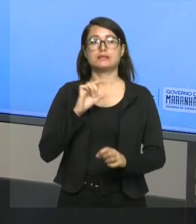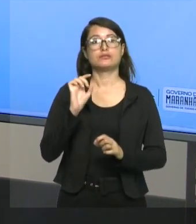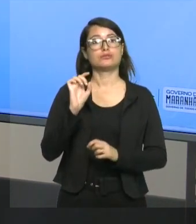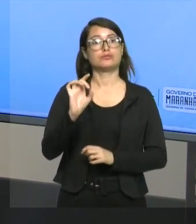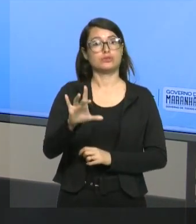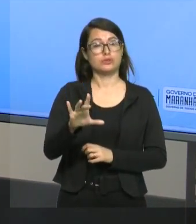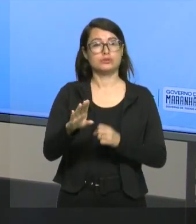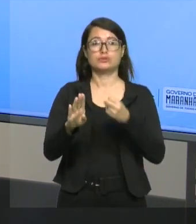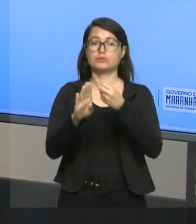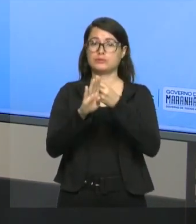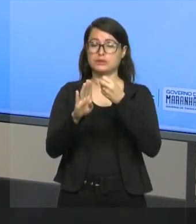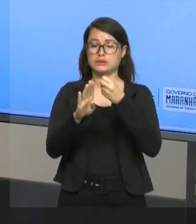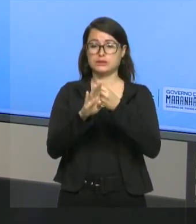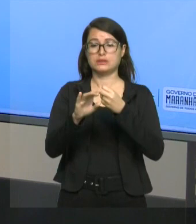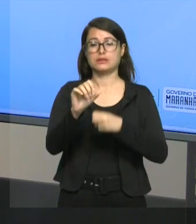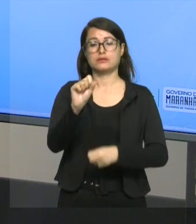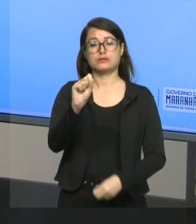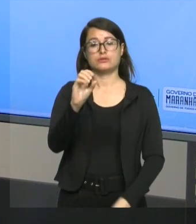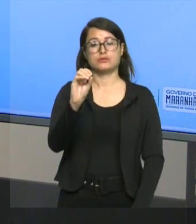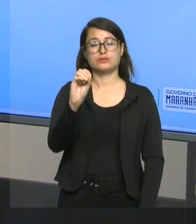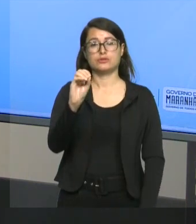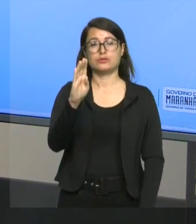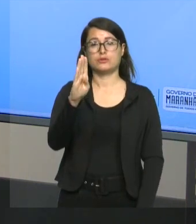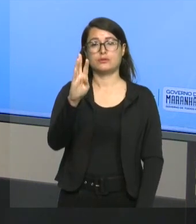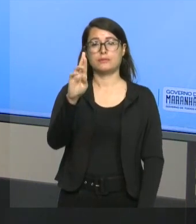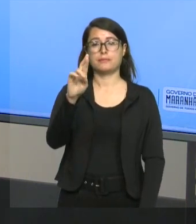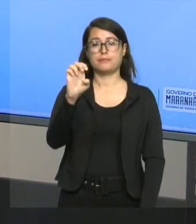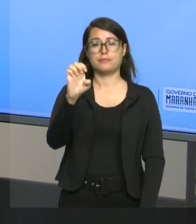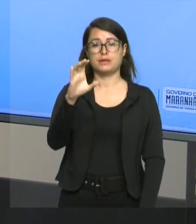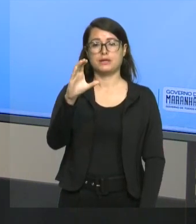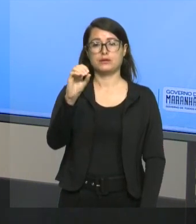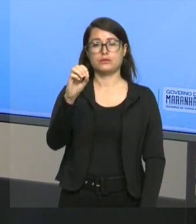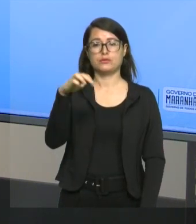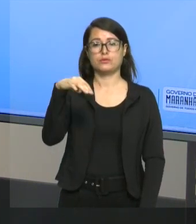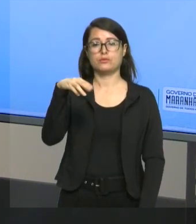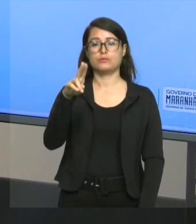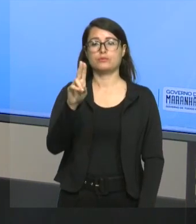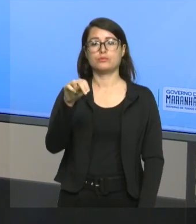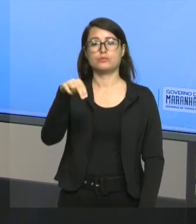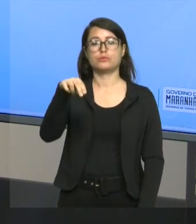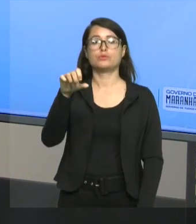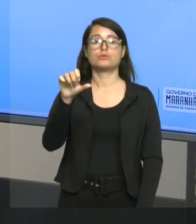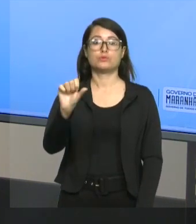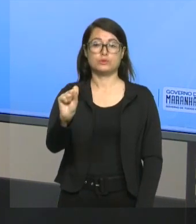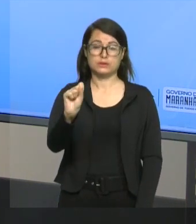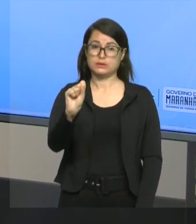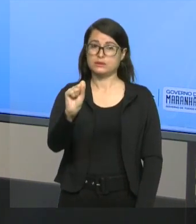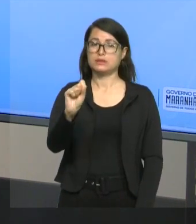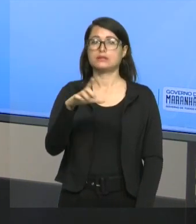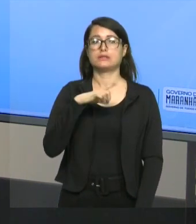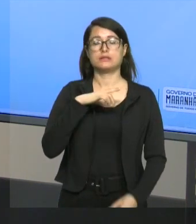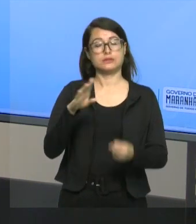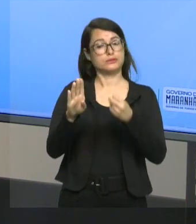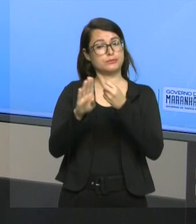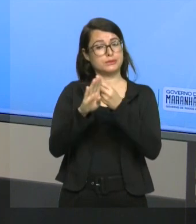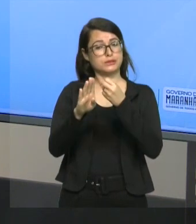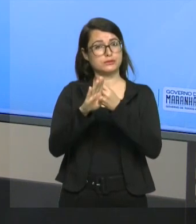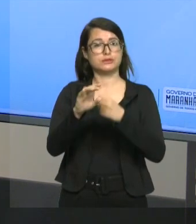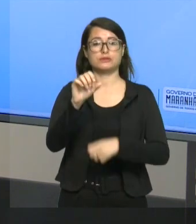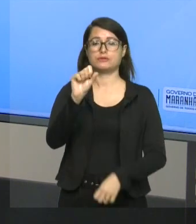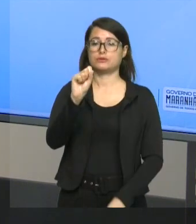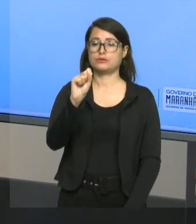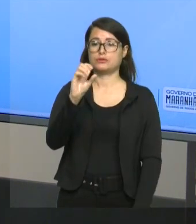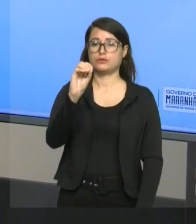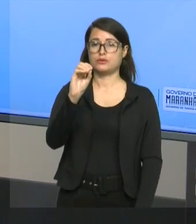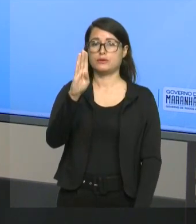somente substantivos sobrecomuns. Lembrando que substantivos